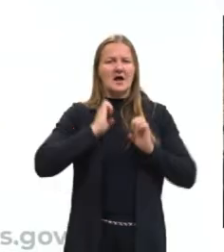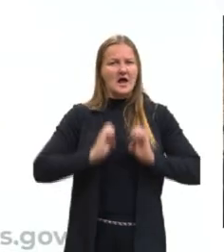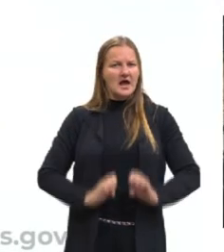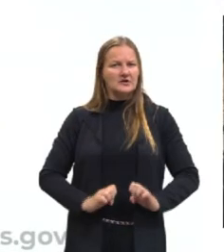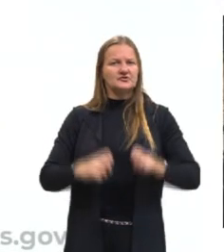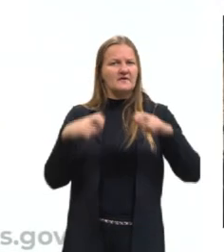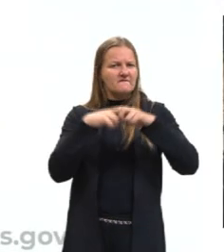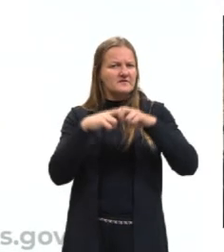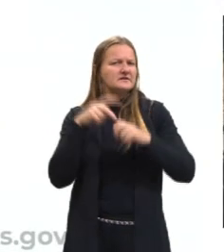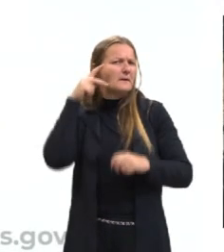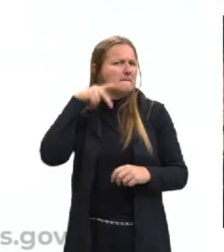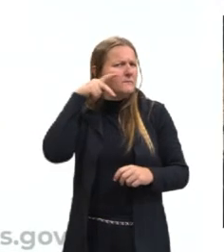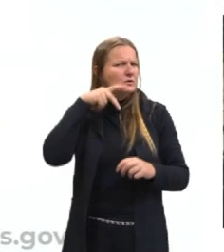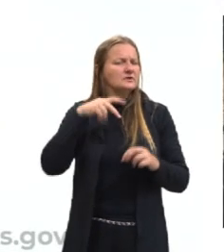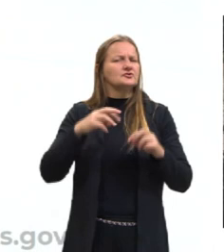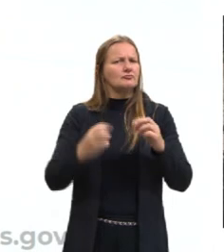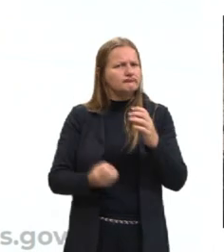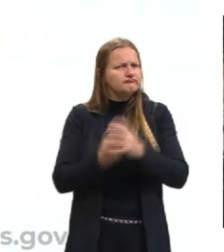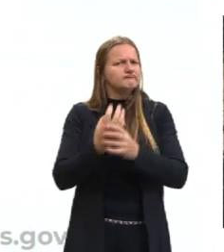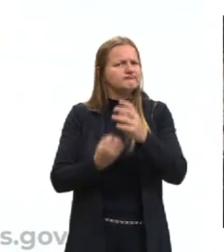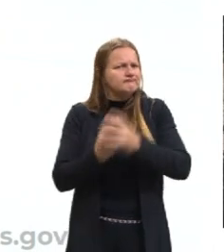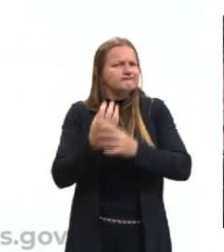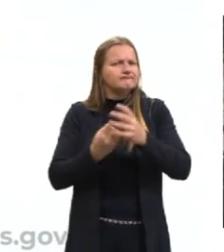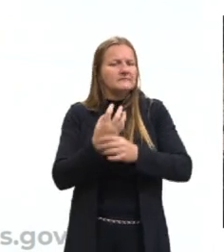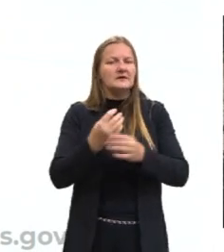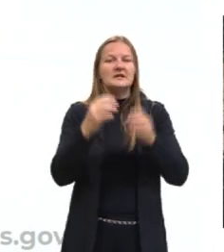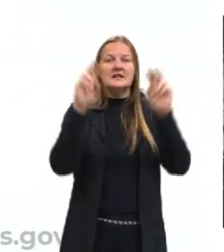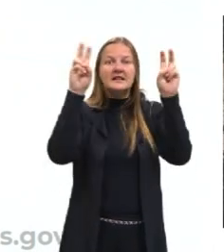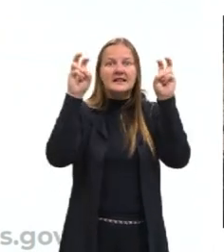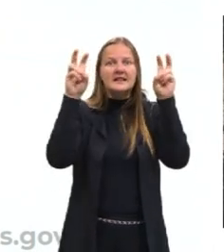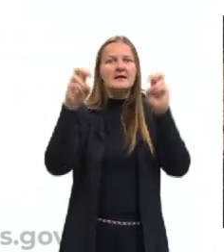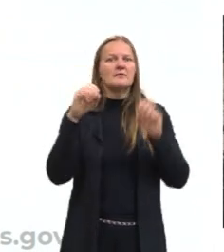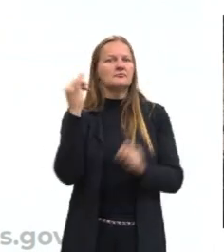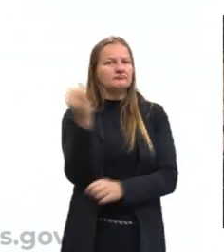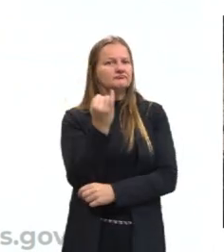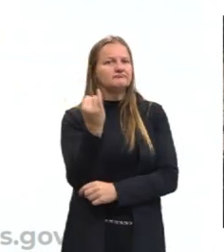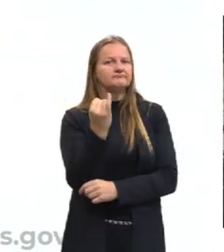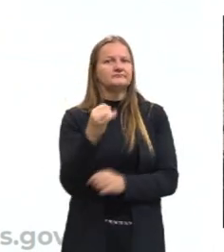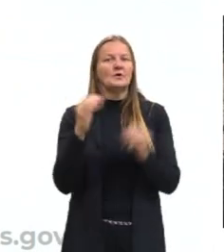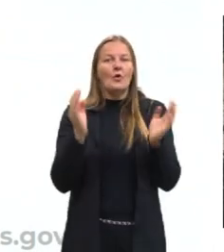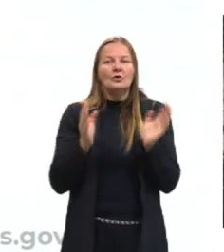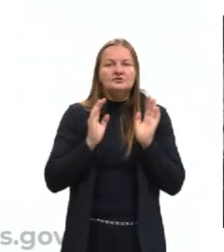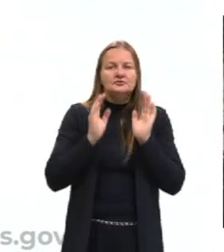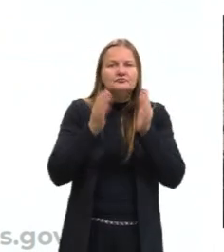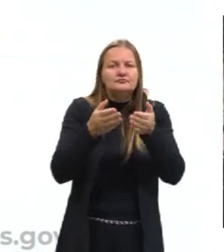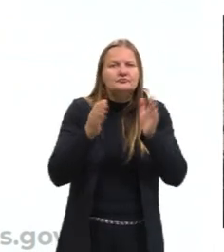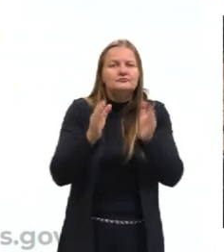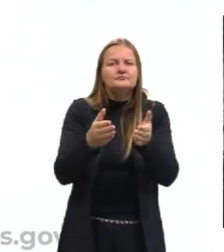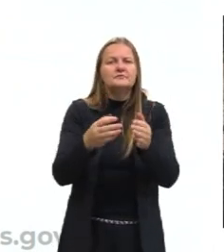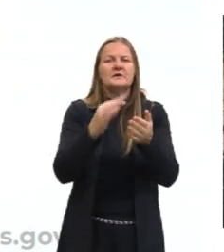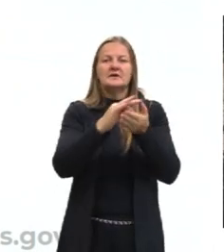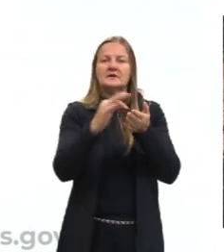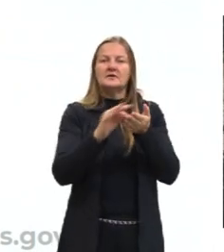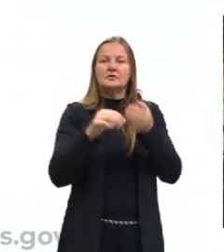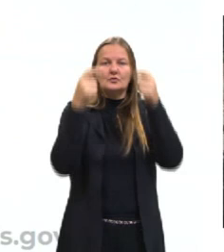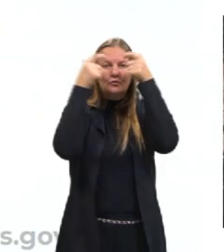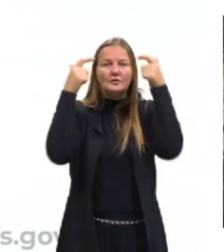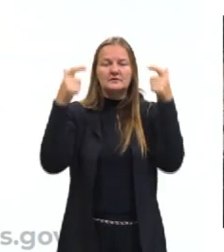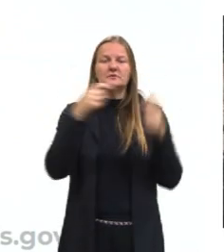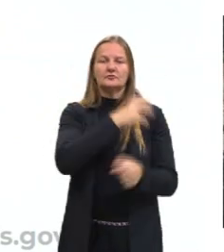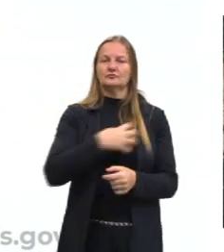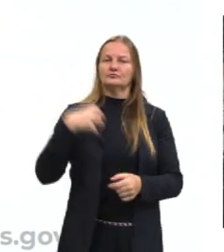física política Aristóteles envolve muitos temas nós hoje vamos nos ater mais na teoria do conhecimento